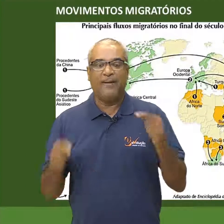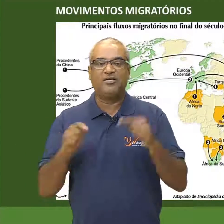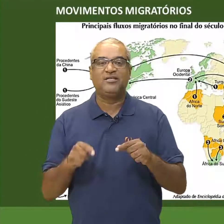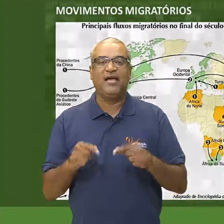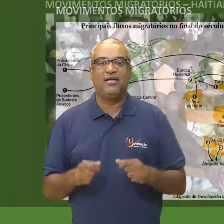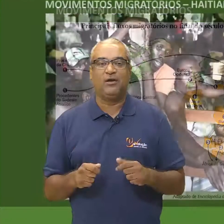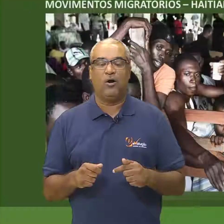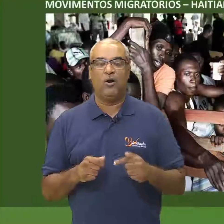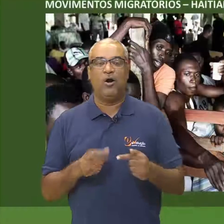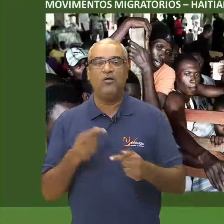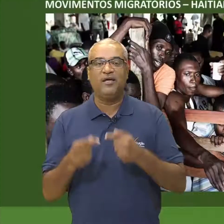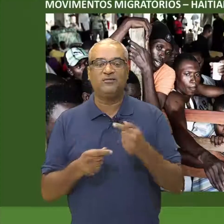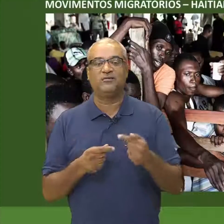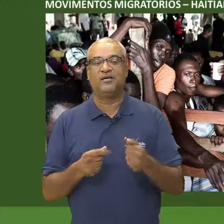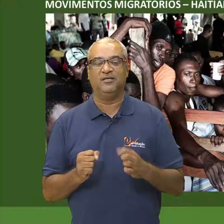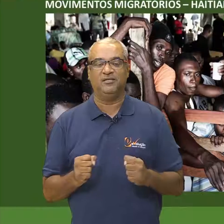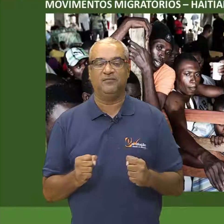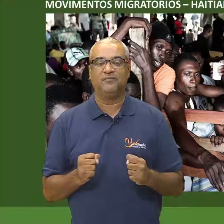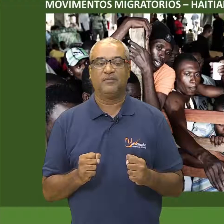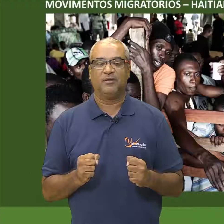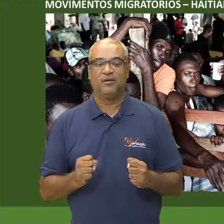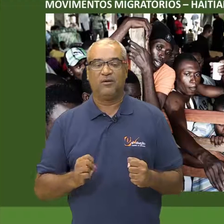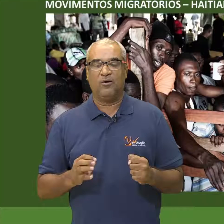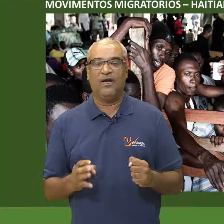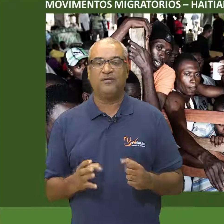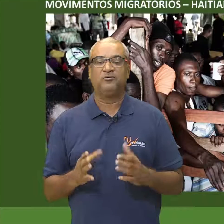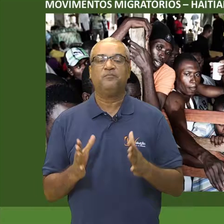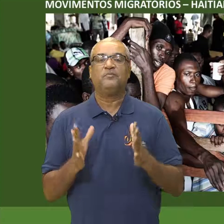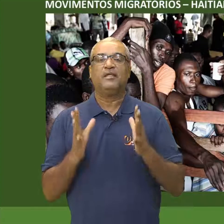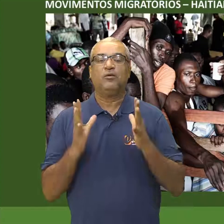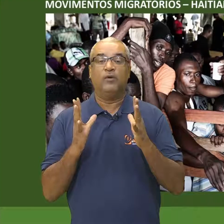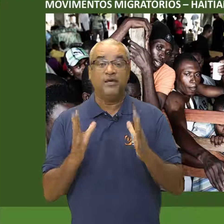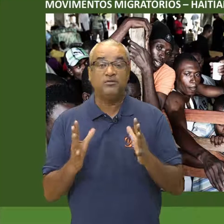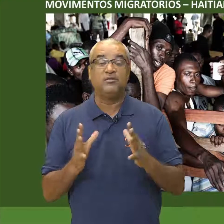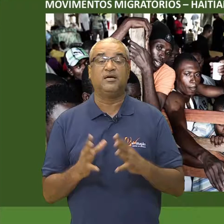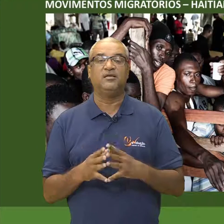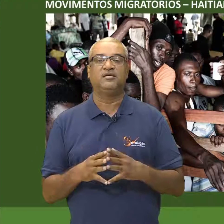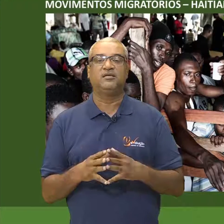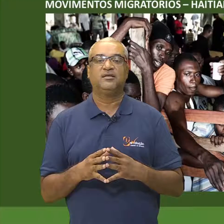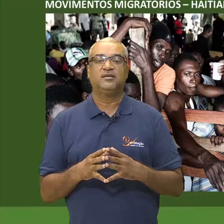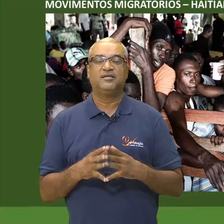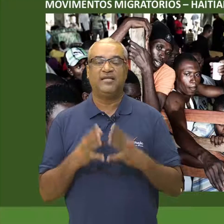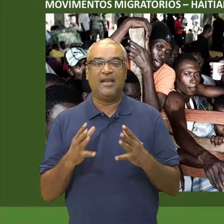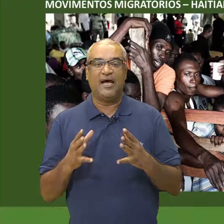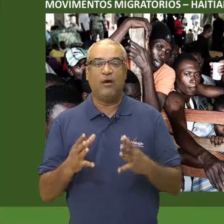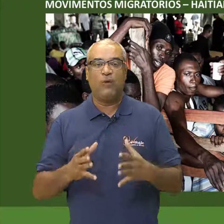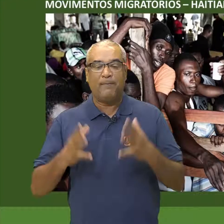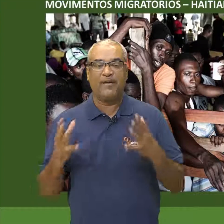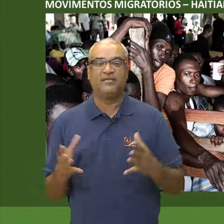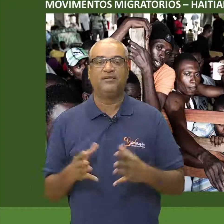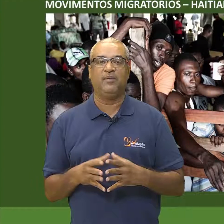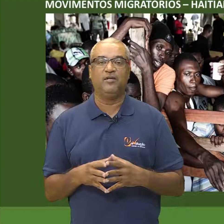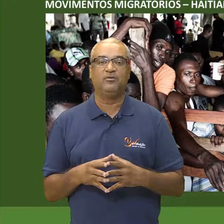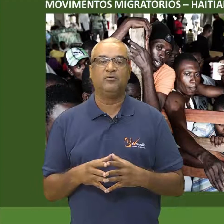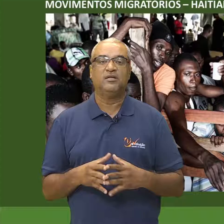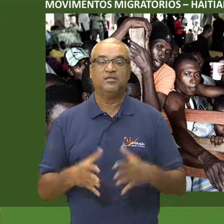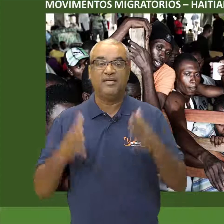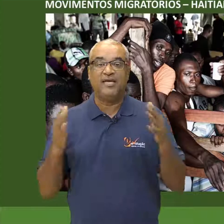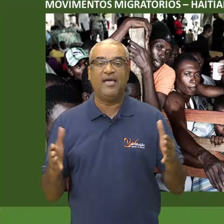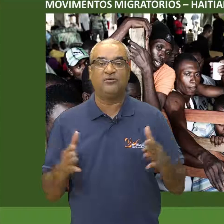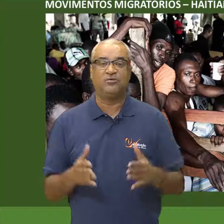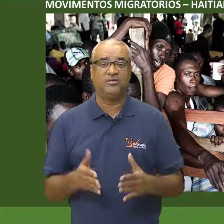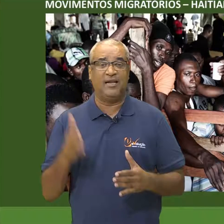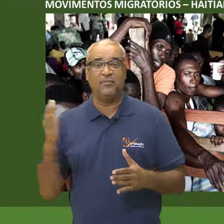A partir daí, olha o resultante, correto? O resultante será o aparecimento